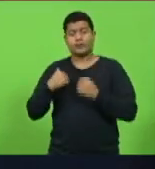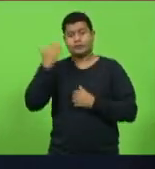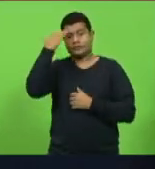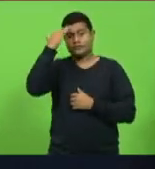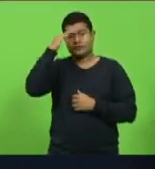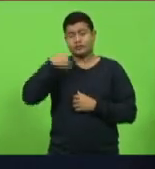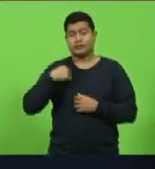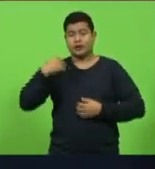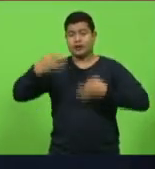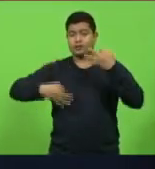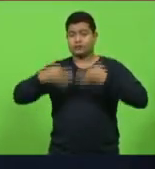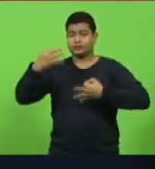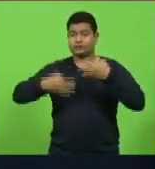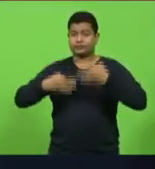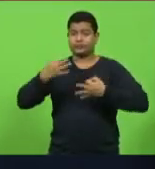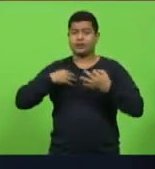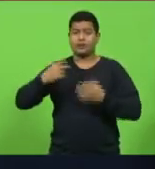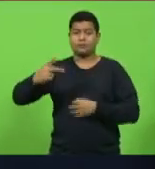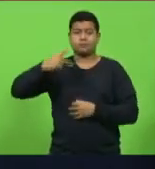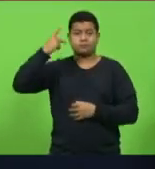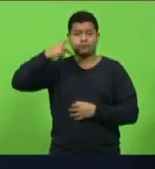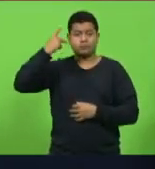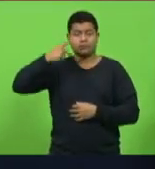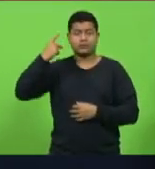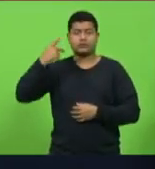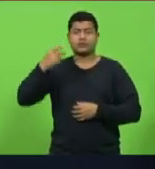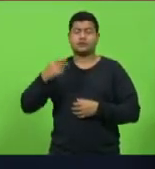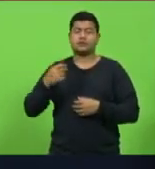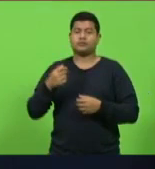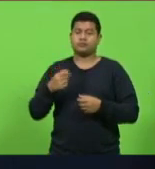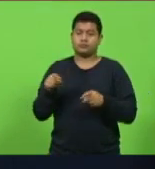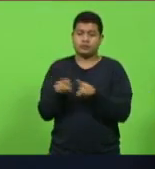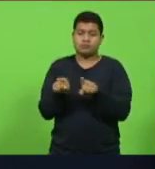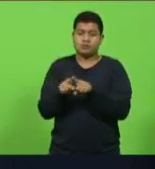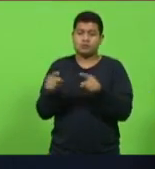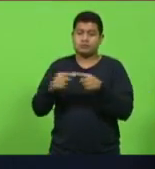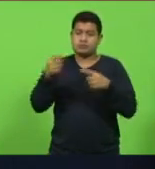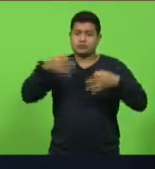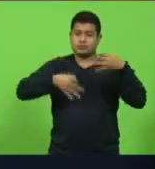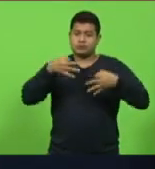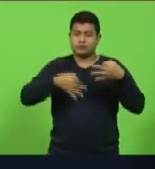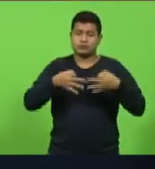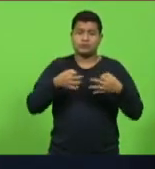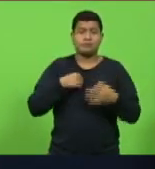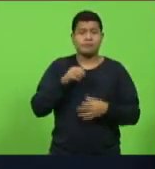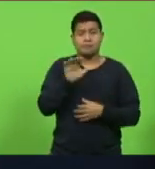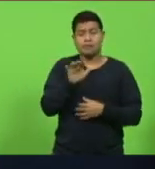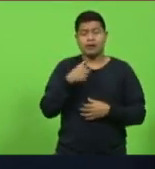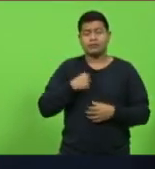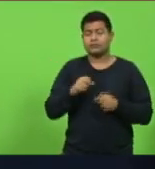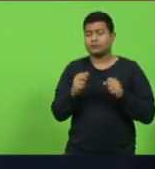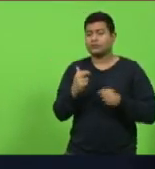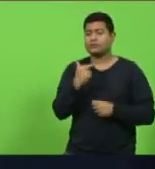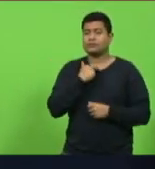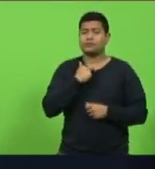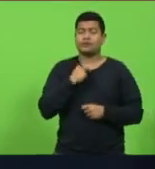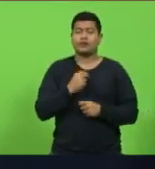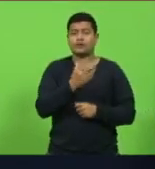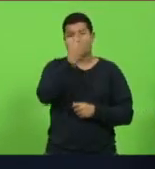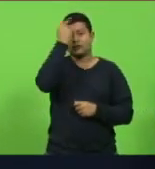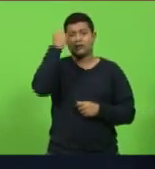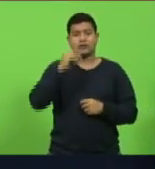trata de um julgamento político jurídico mas não há como deixar de considerar os fatos e toda a